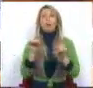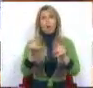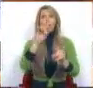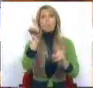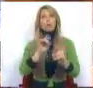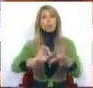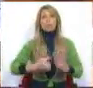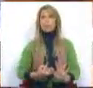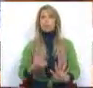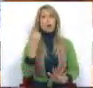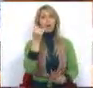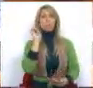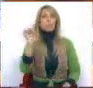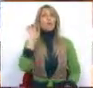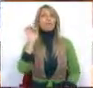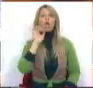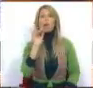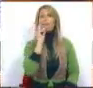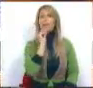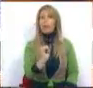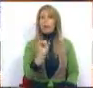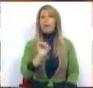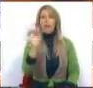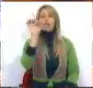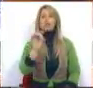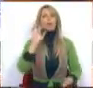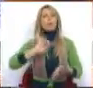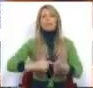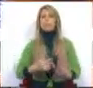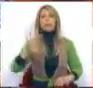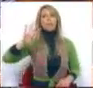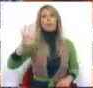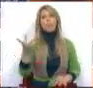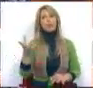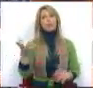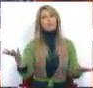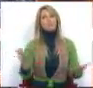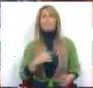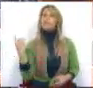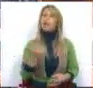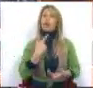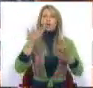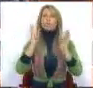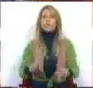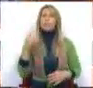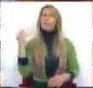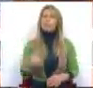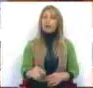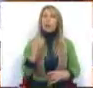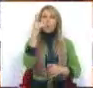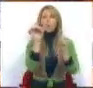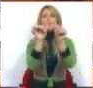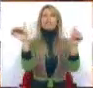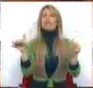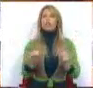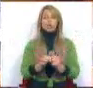O custo do valor da terra é uma questão essencial para o país. E nós temos que ter um